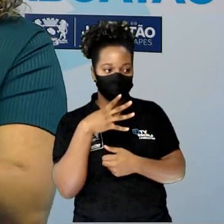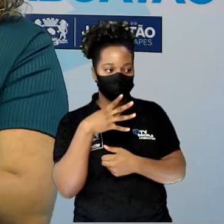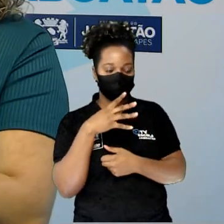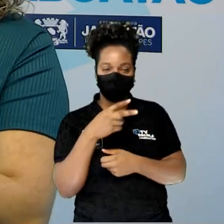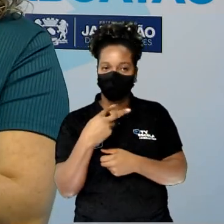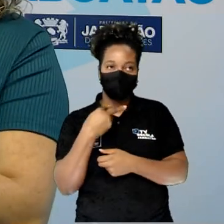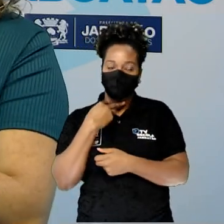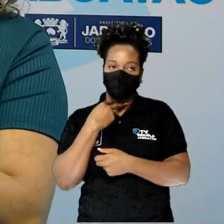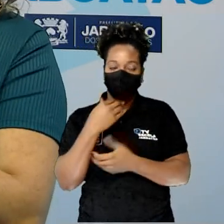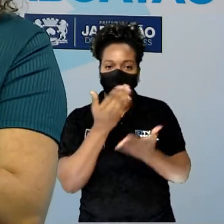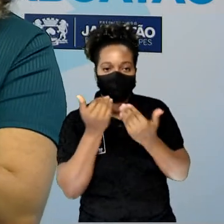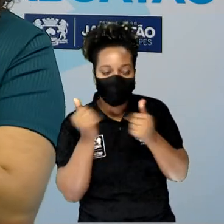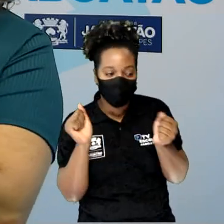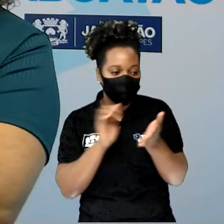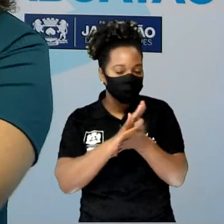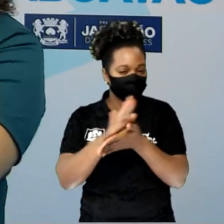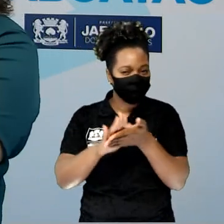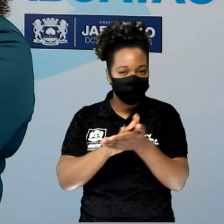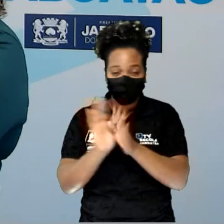podemos comer nada.